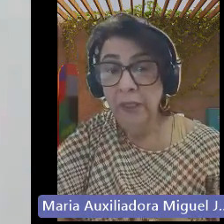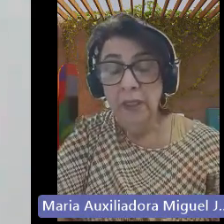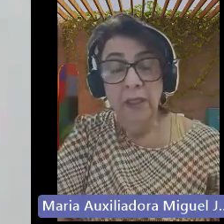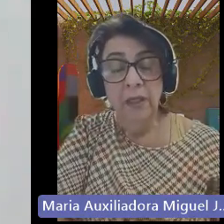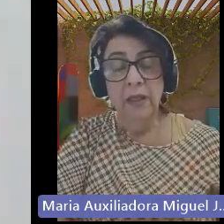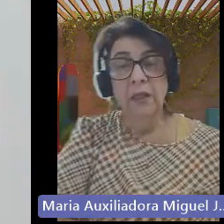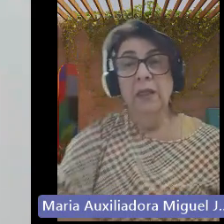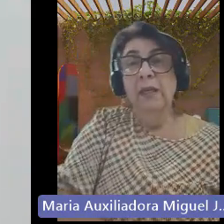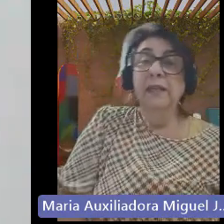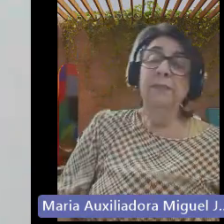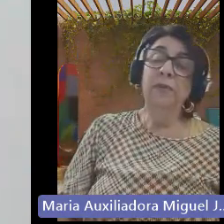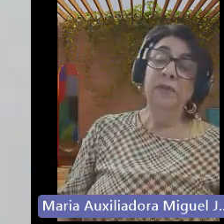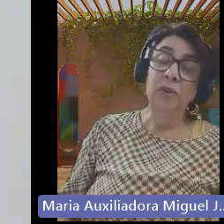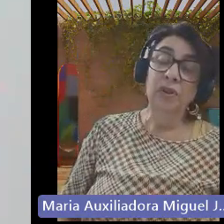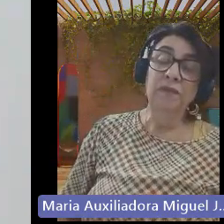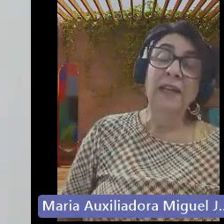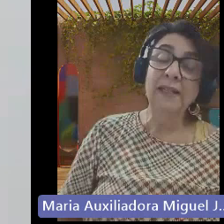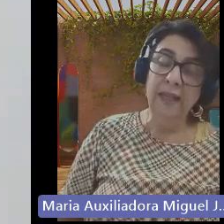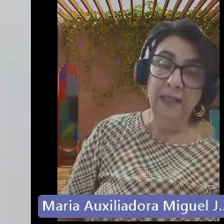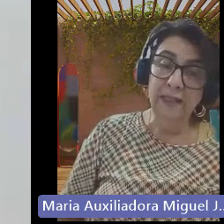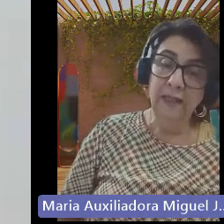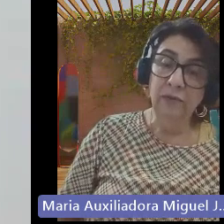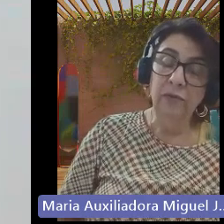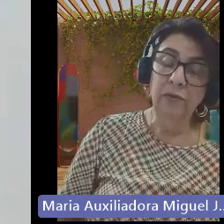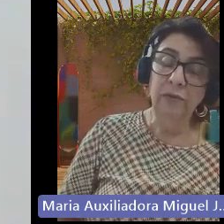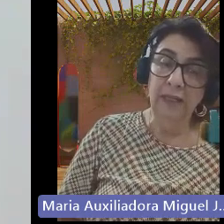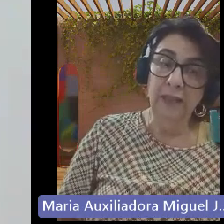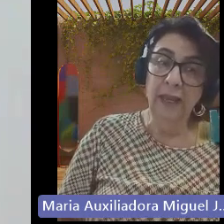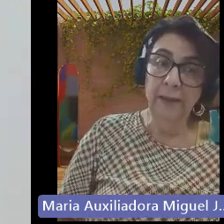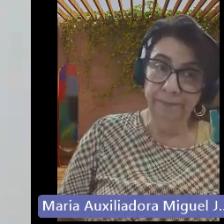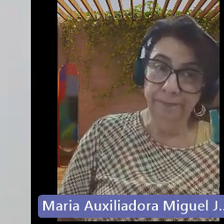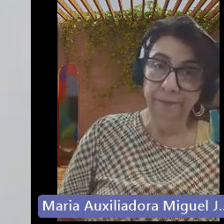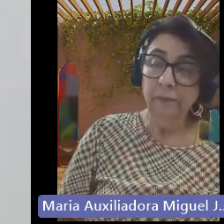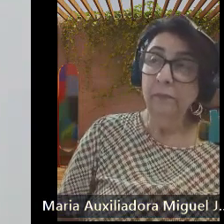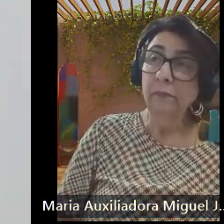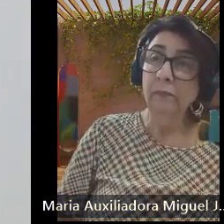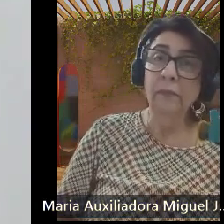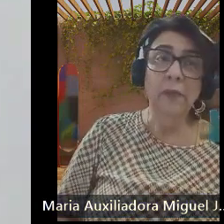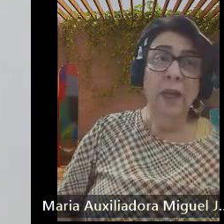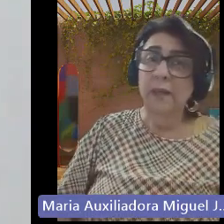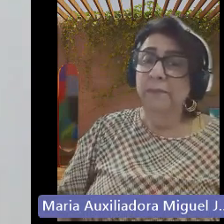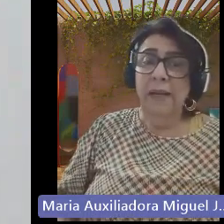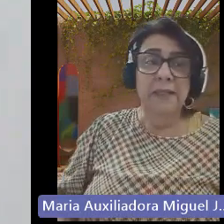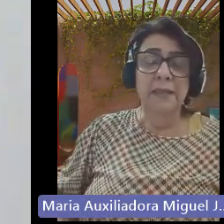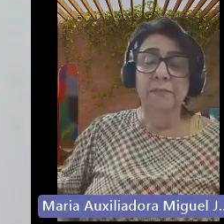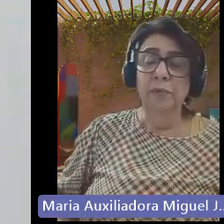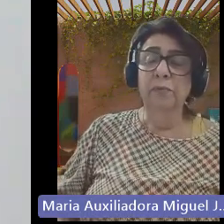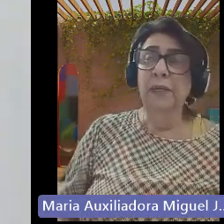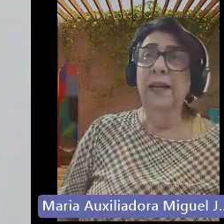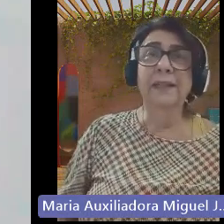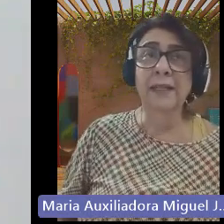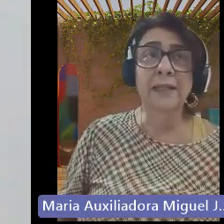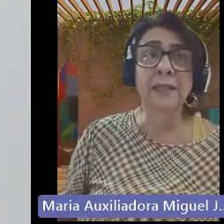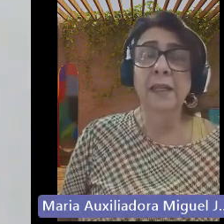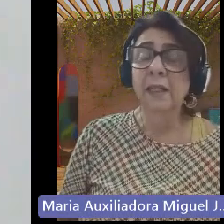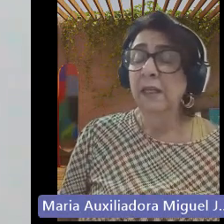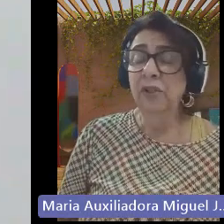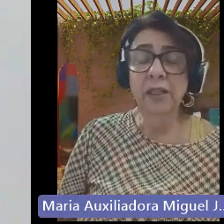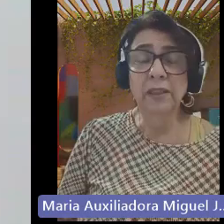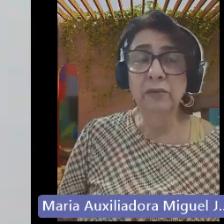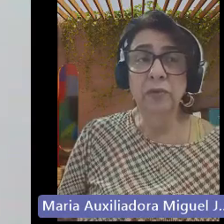estuda, e aí tem professores de várias áreas dentro do NDE. Aí passa-se por uma